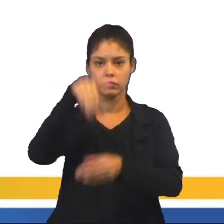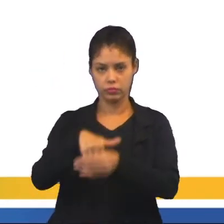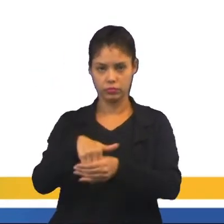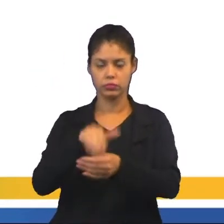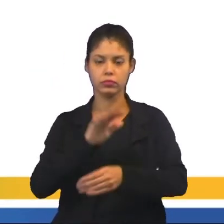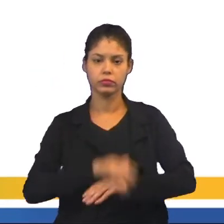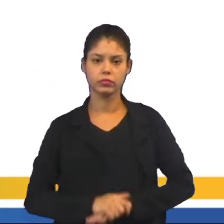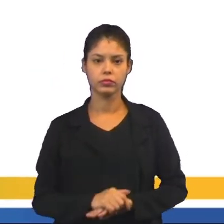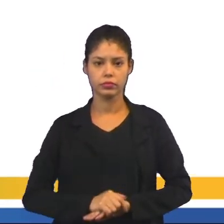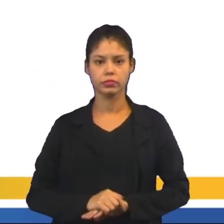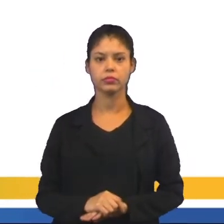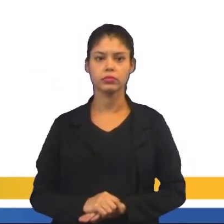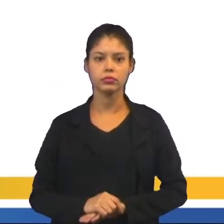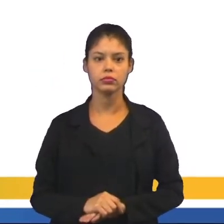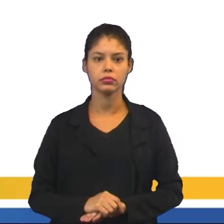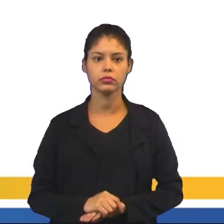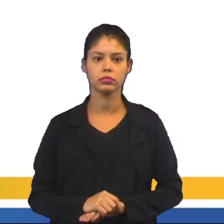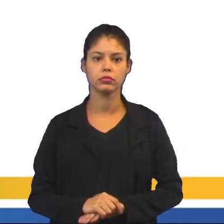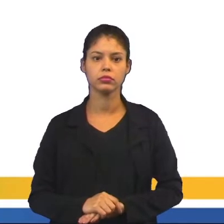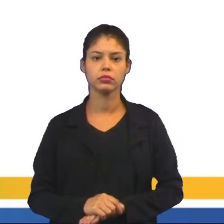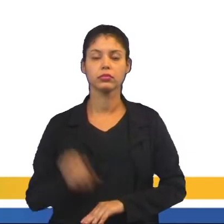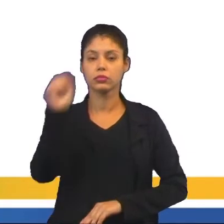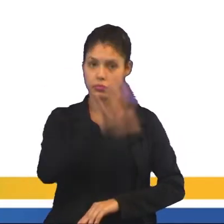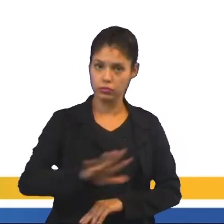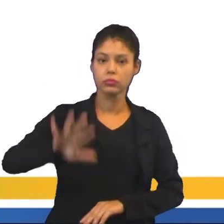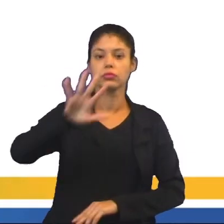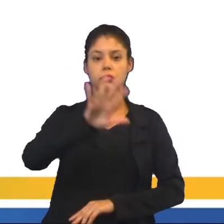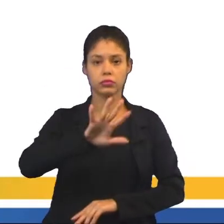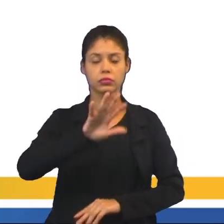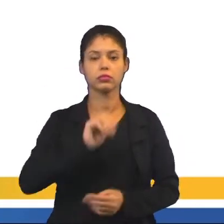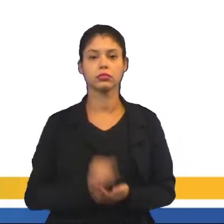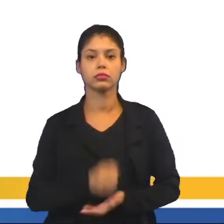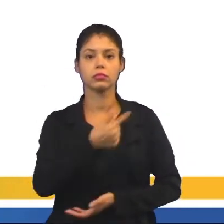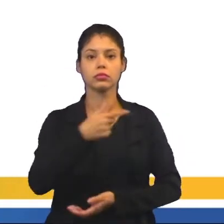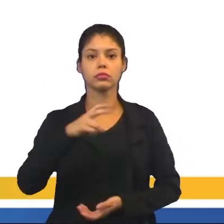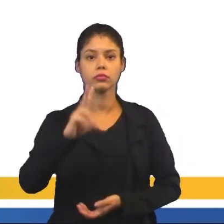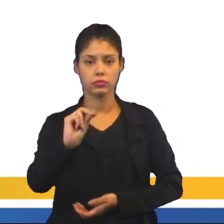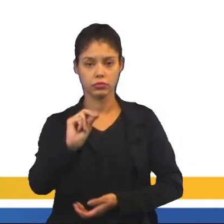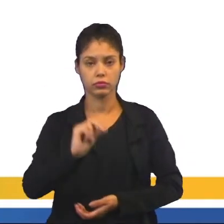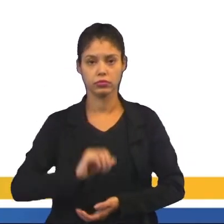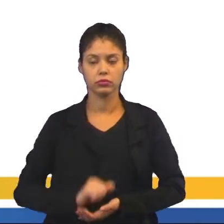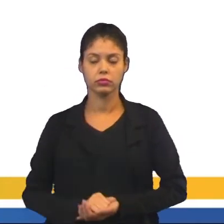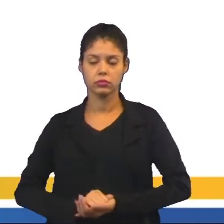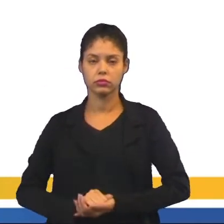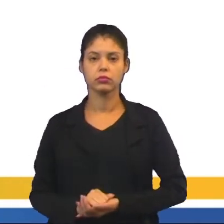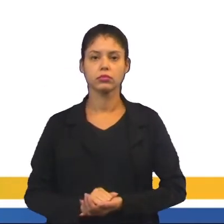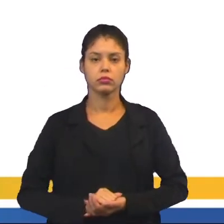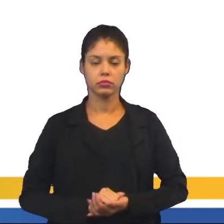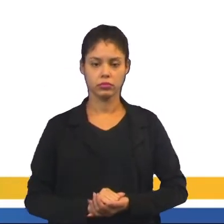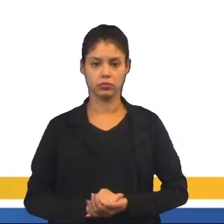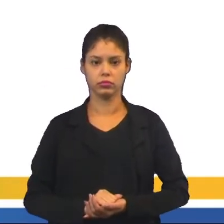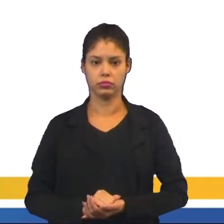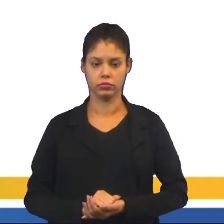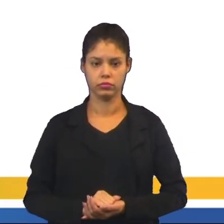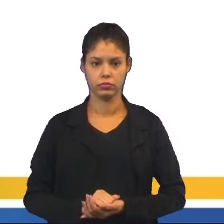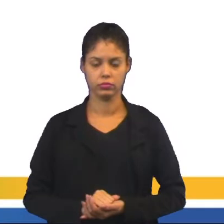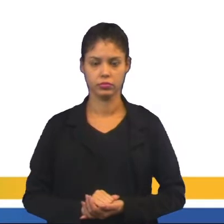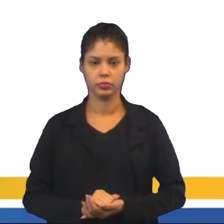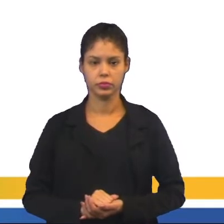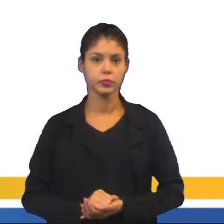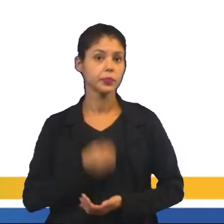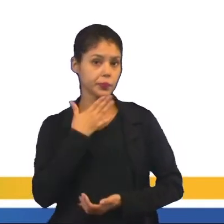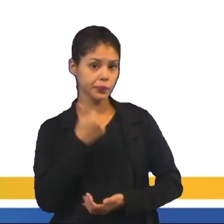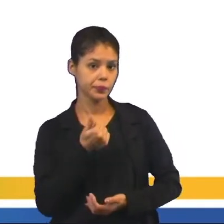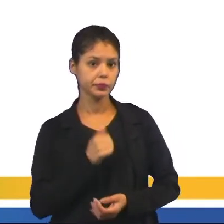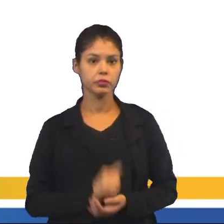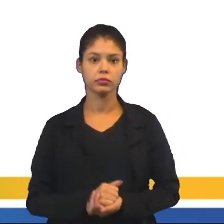aí 35 votos, sabendo aí que o total de votos contados são 250,